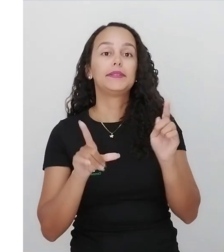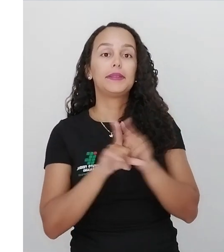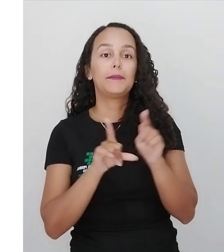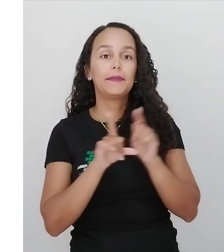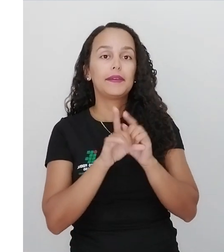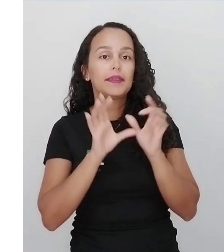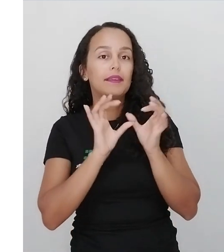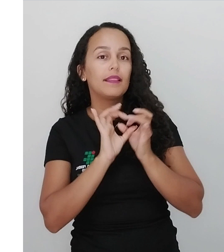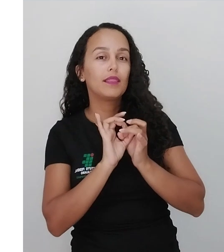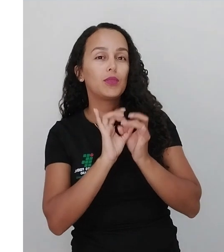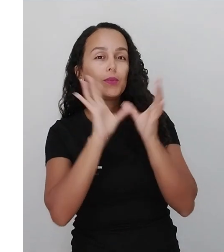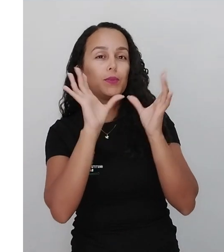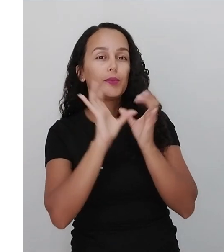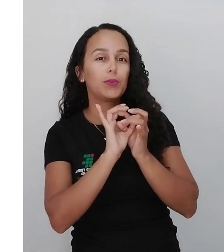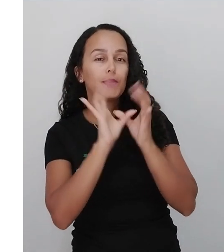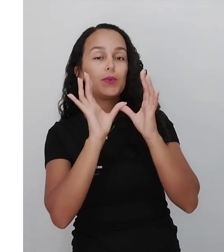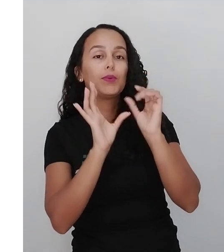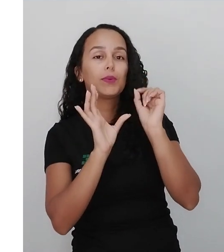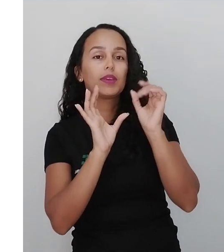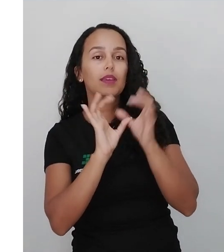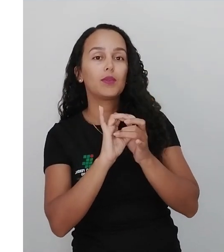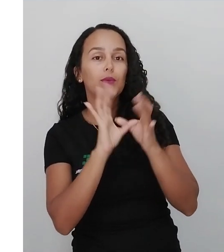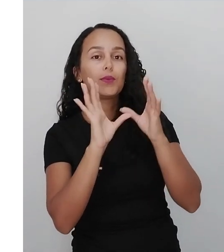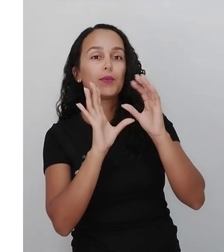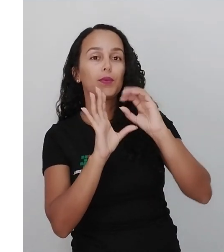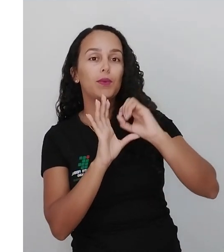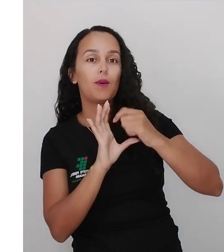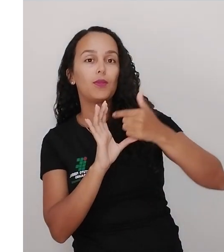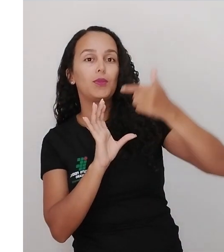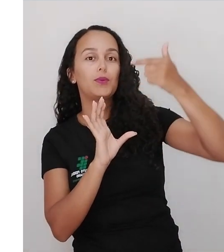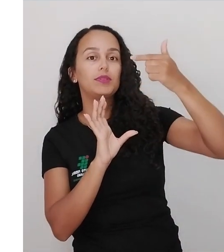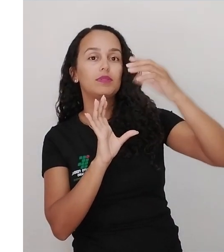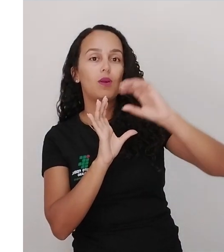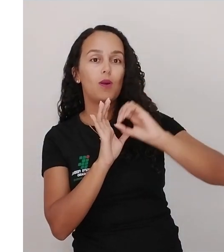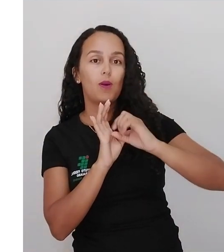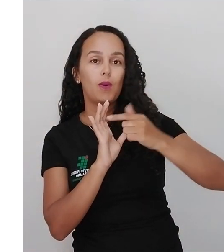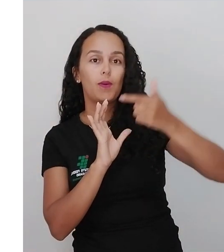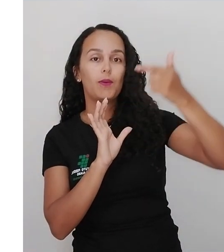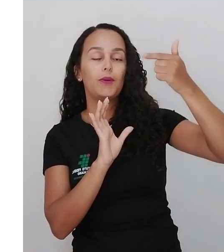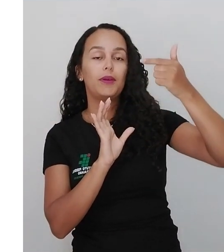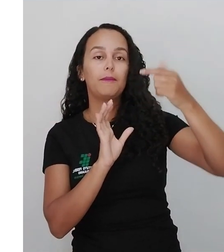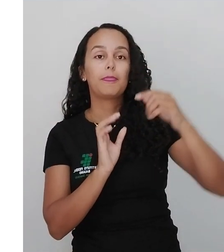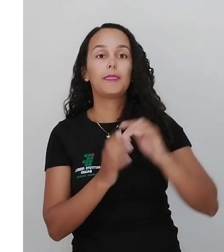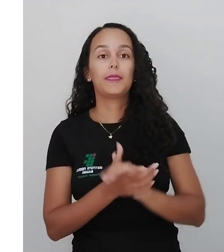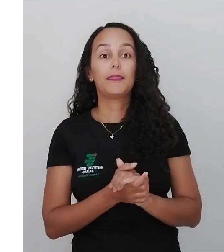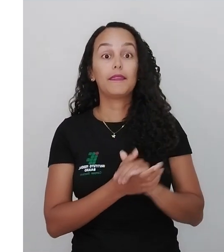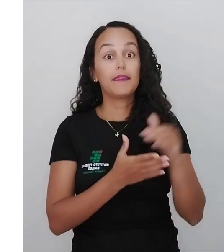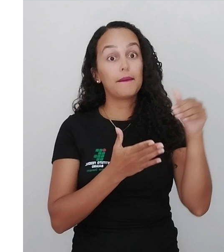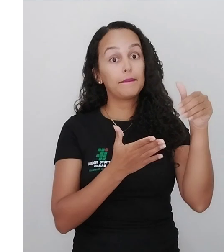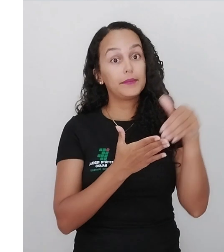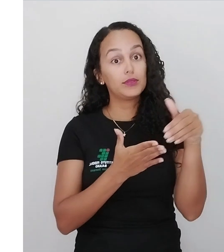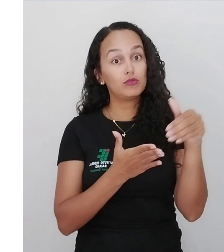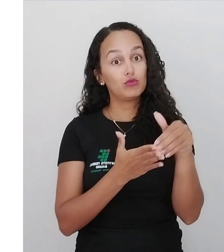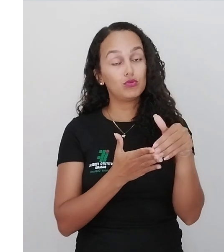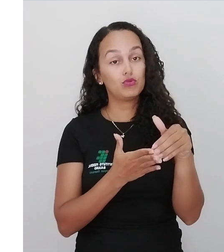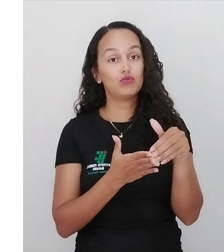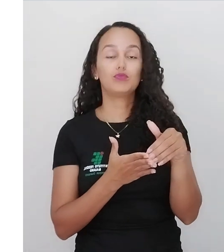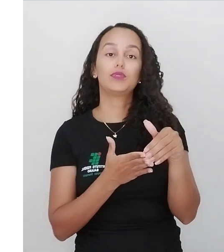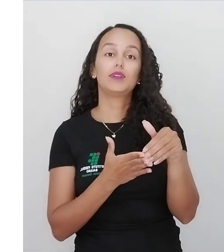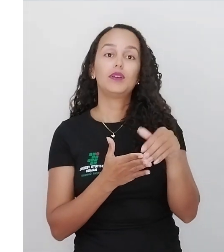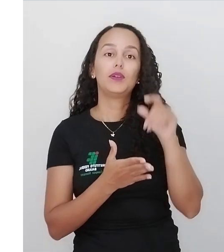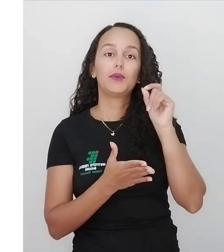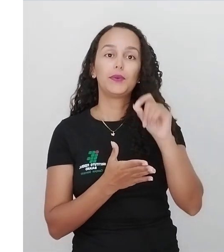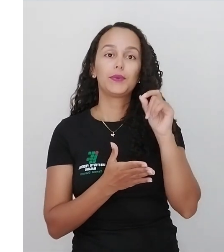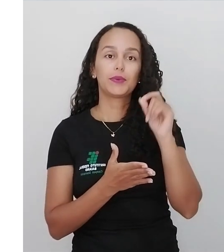E, por último, os seres aeróbios, né, os fotossintetizantes heterotróficos, que passaram